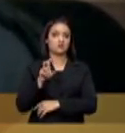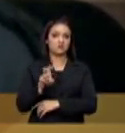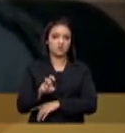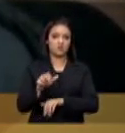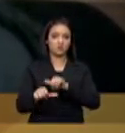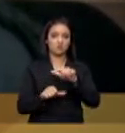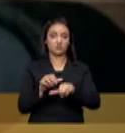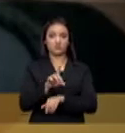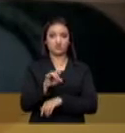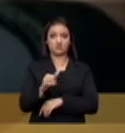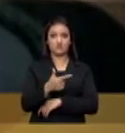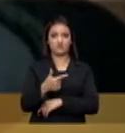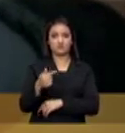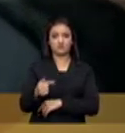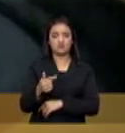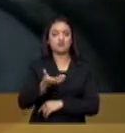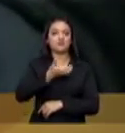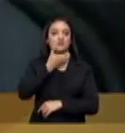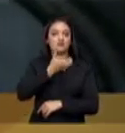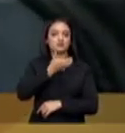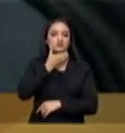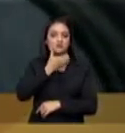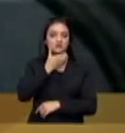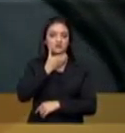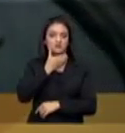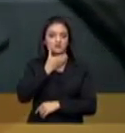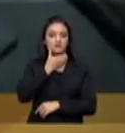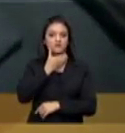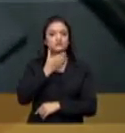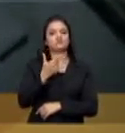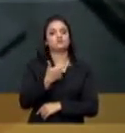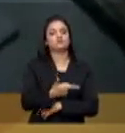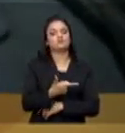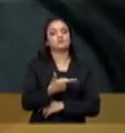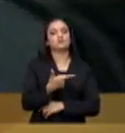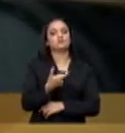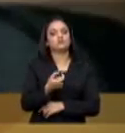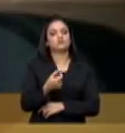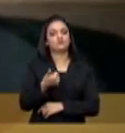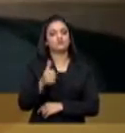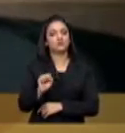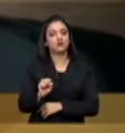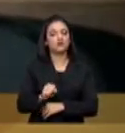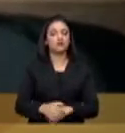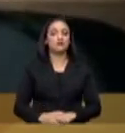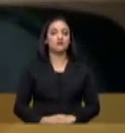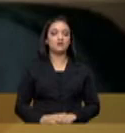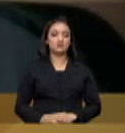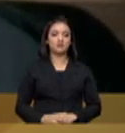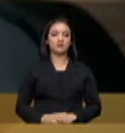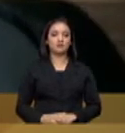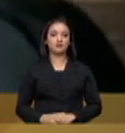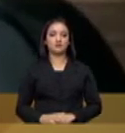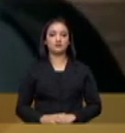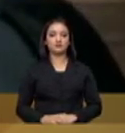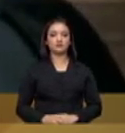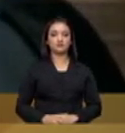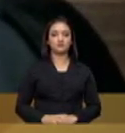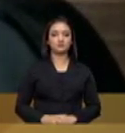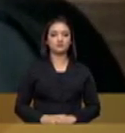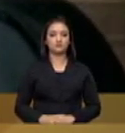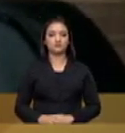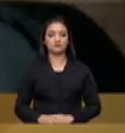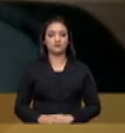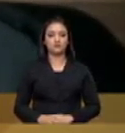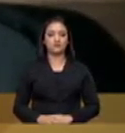14.045, de 27 de dezembro de 2018. Examino